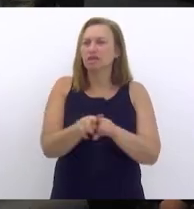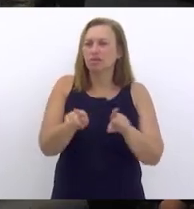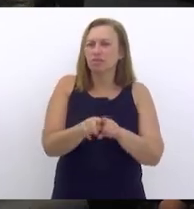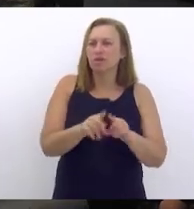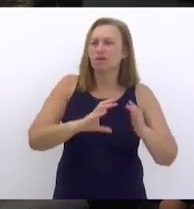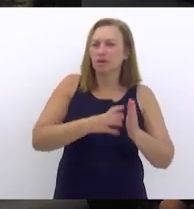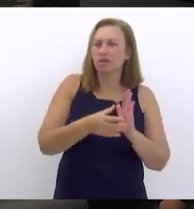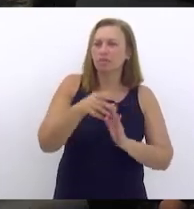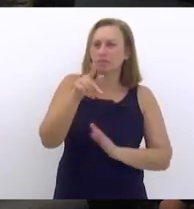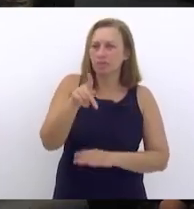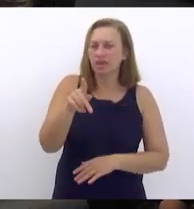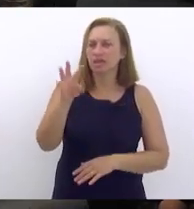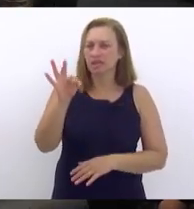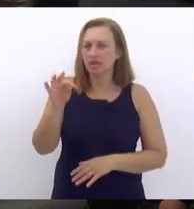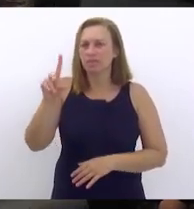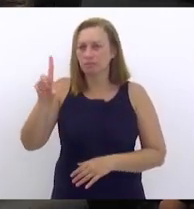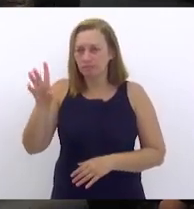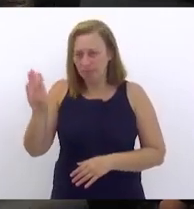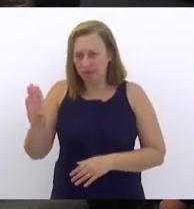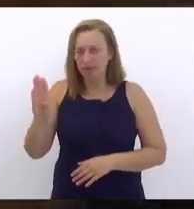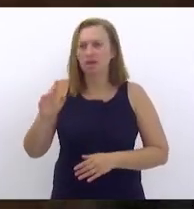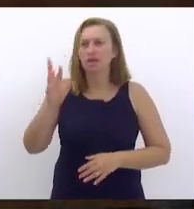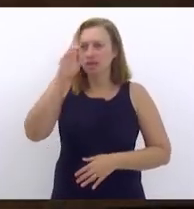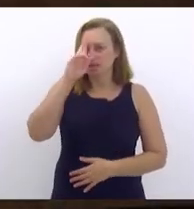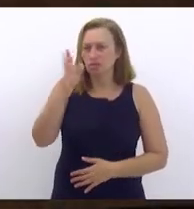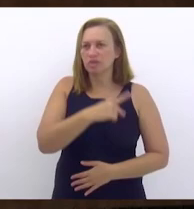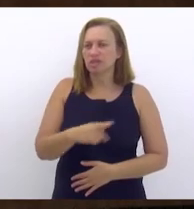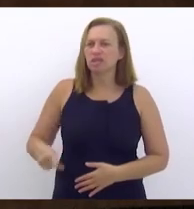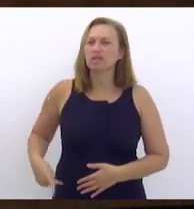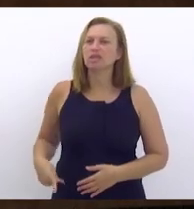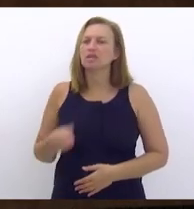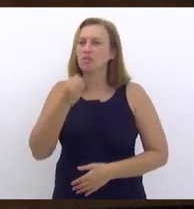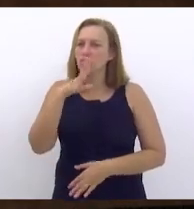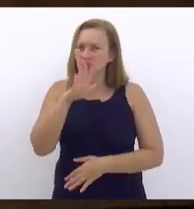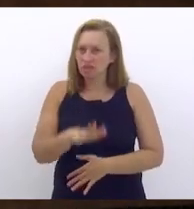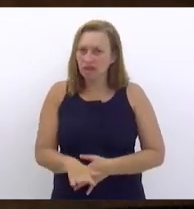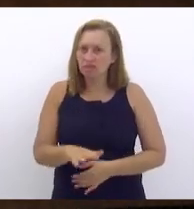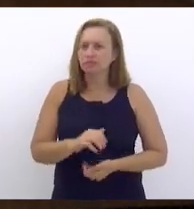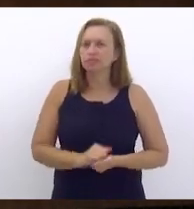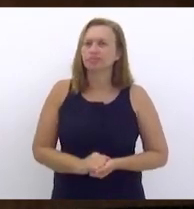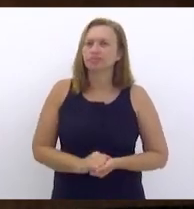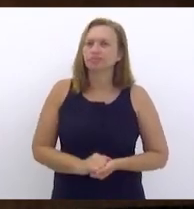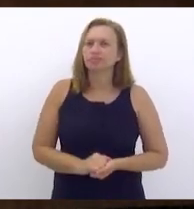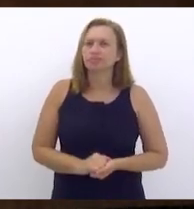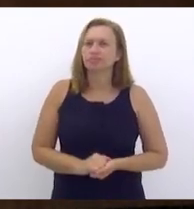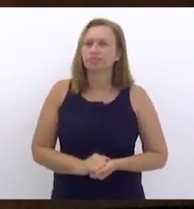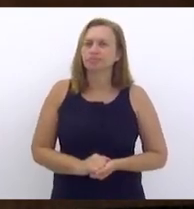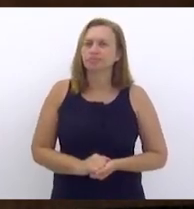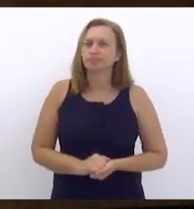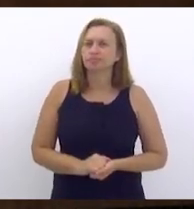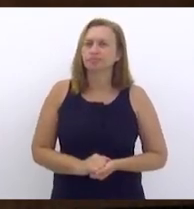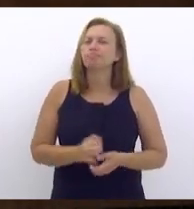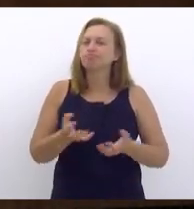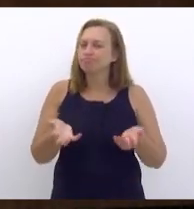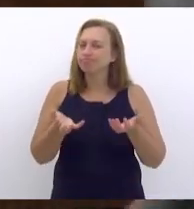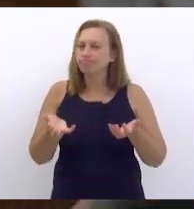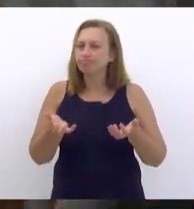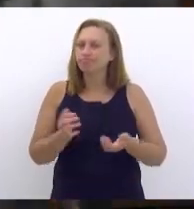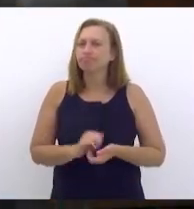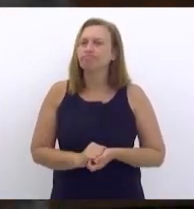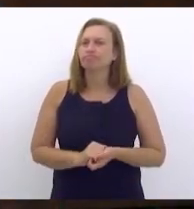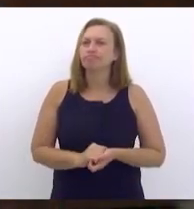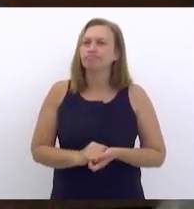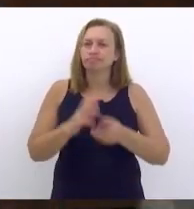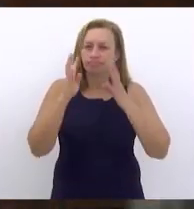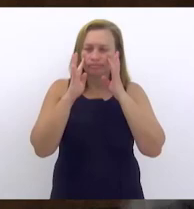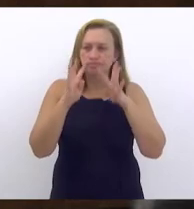Questão de ordem? Fique à vontade. Senhor presidente, boa tarde. Eu quero aqui chamar a